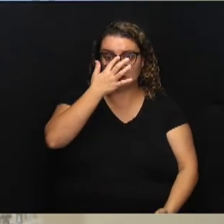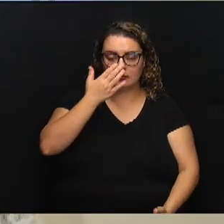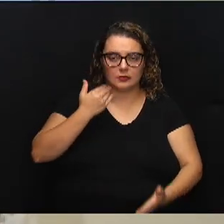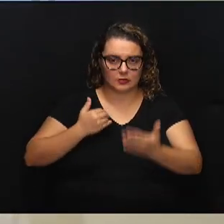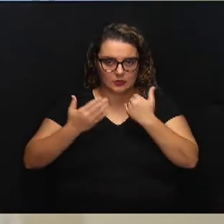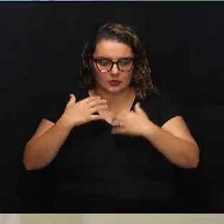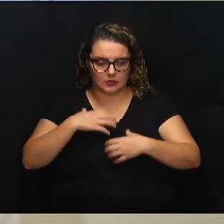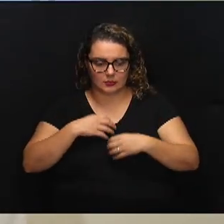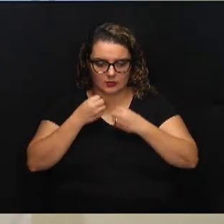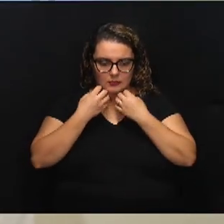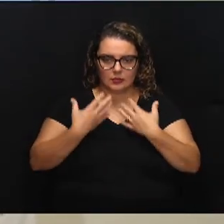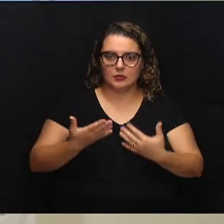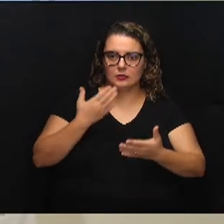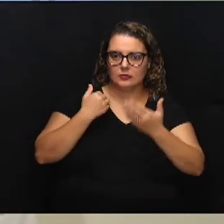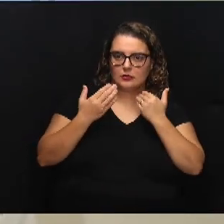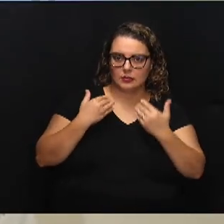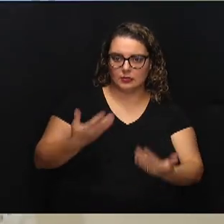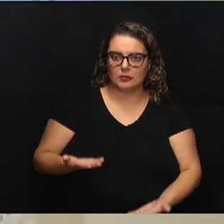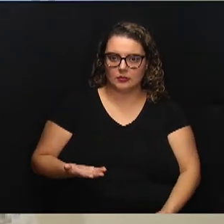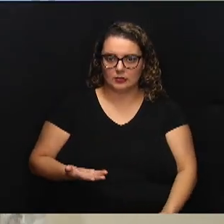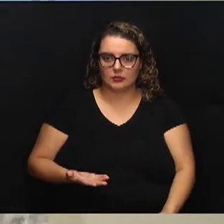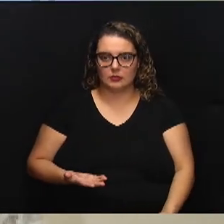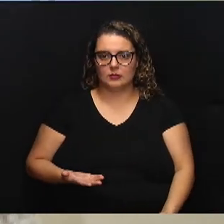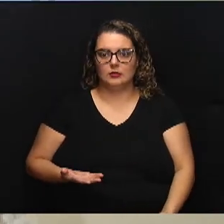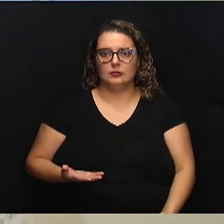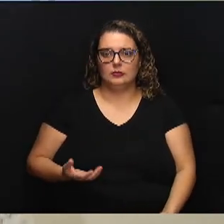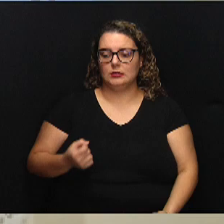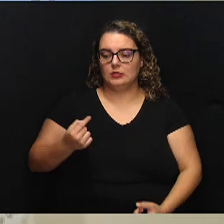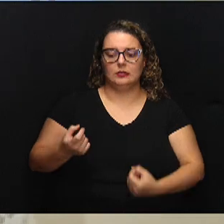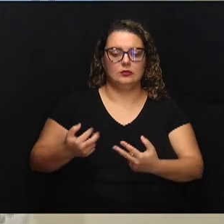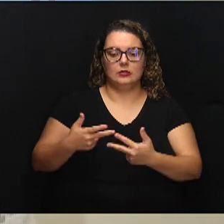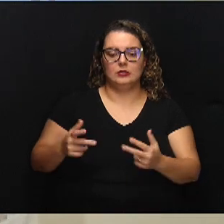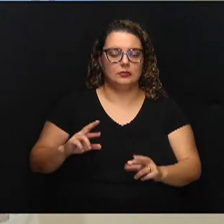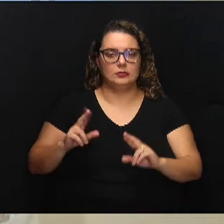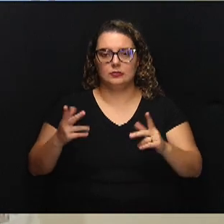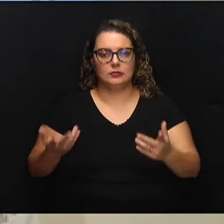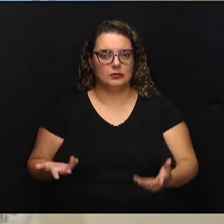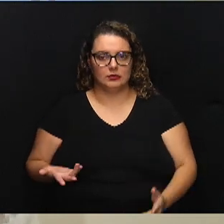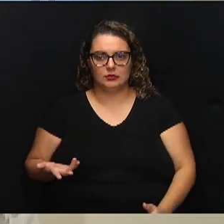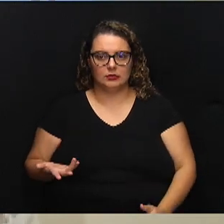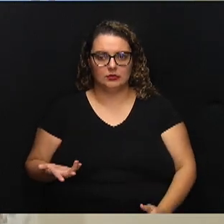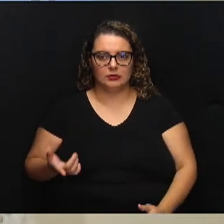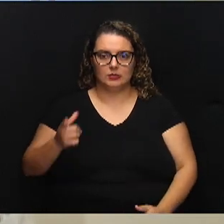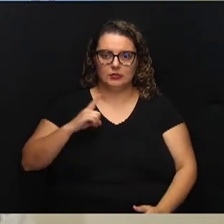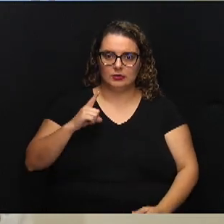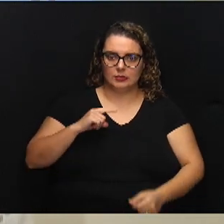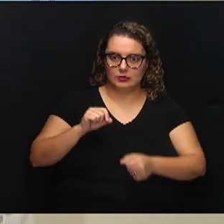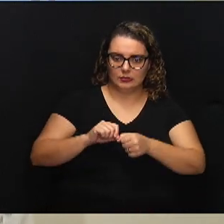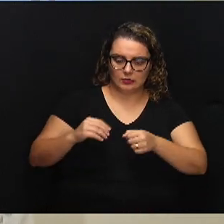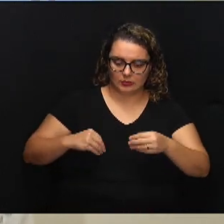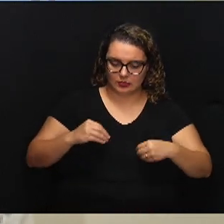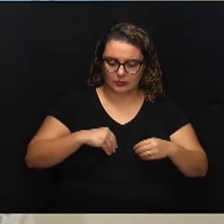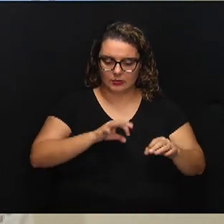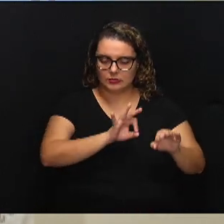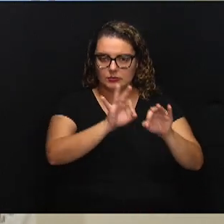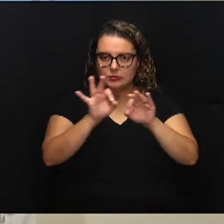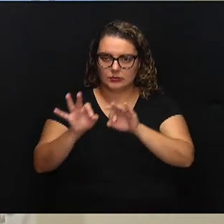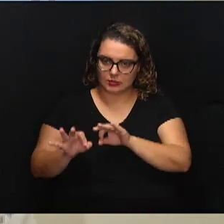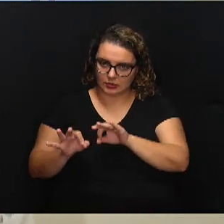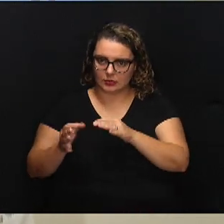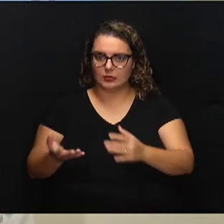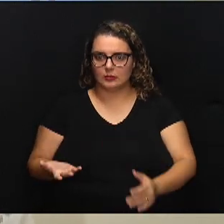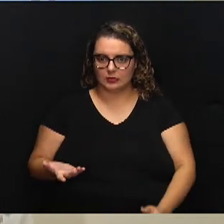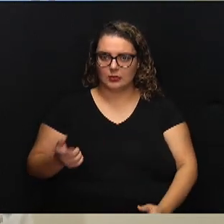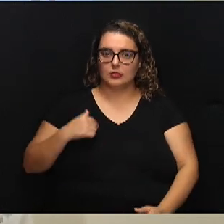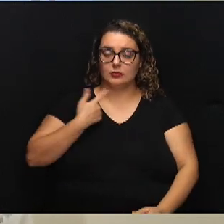come e se sente bem? Come e está sentindo alguma coisa diferente? tem feito seus exames de acompanhamento. A